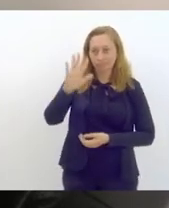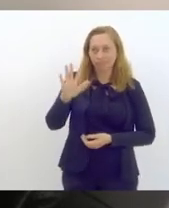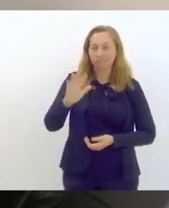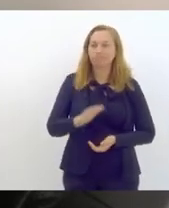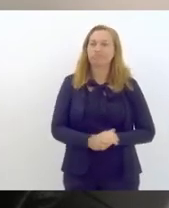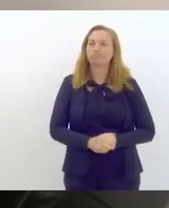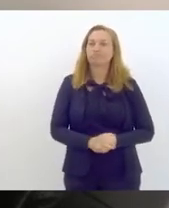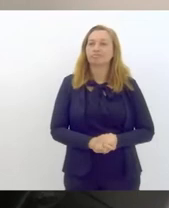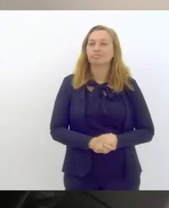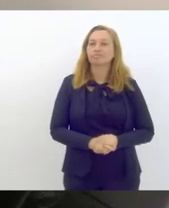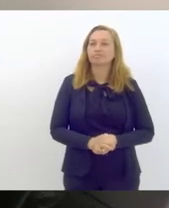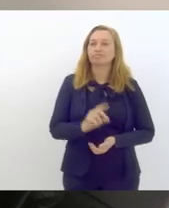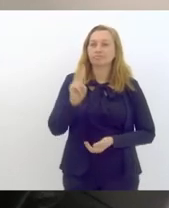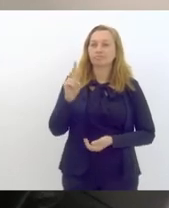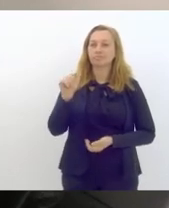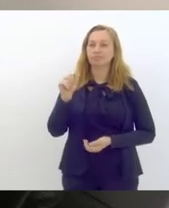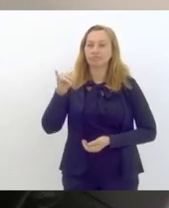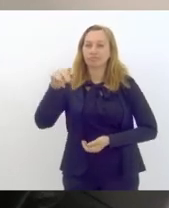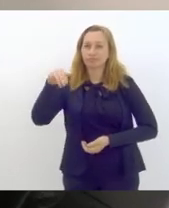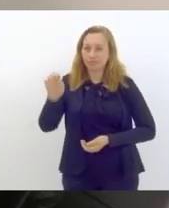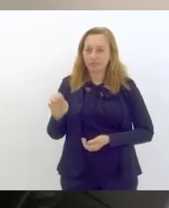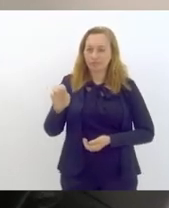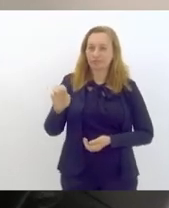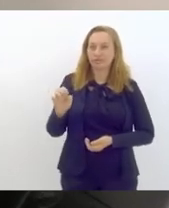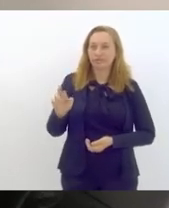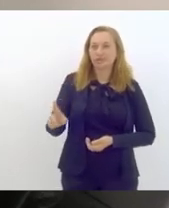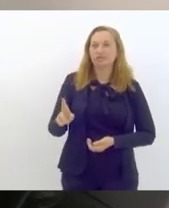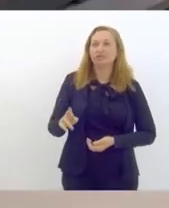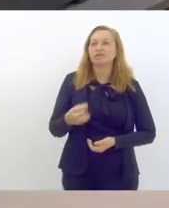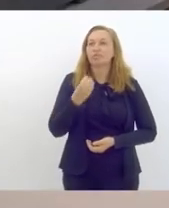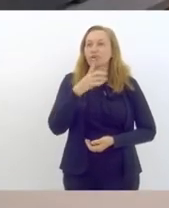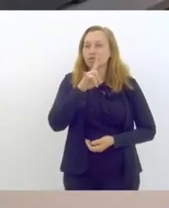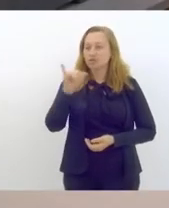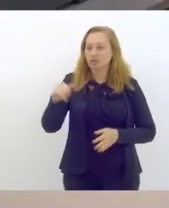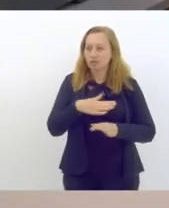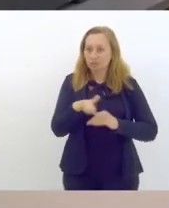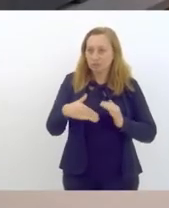celebrado Wagner Victor. Bem, bom dia a todos.